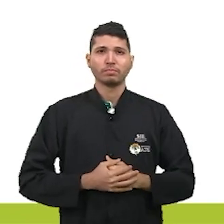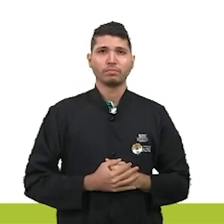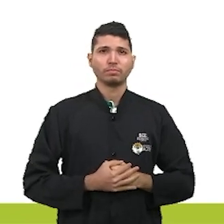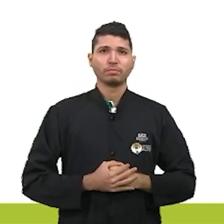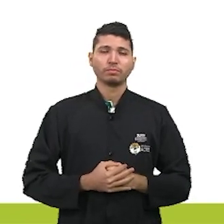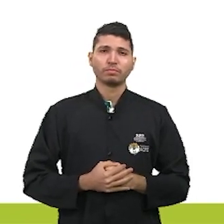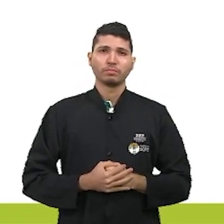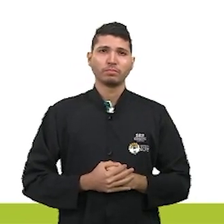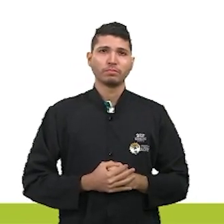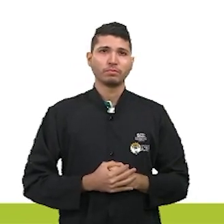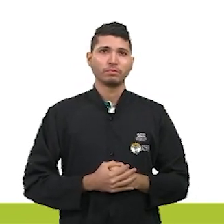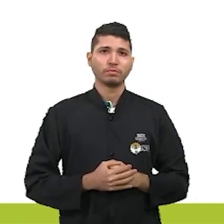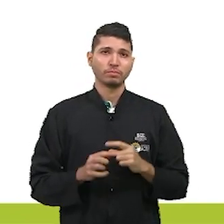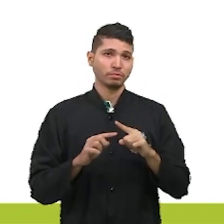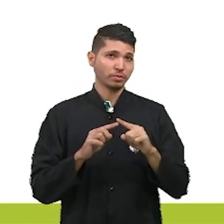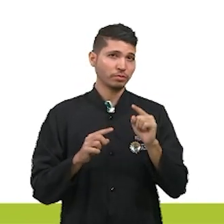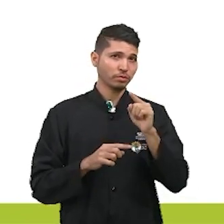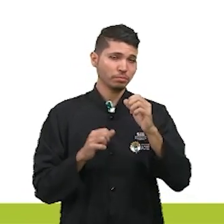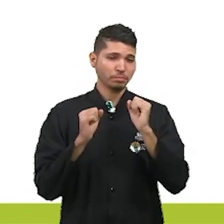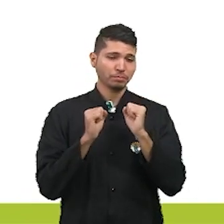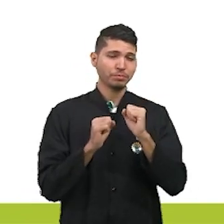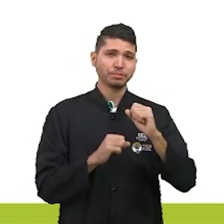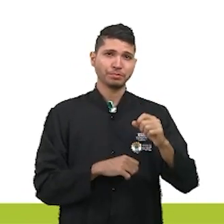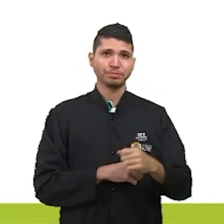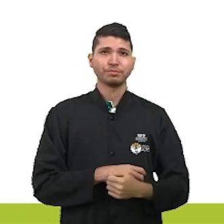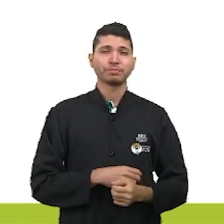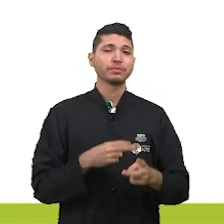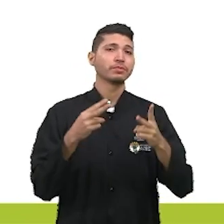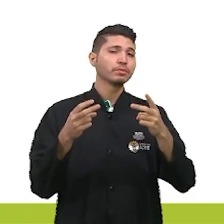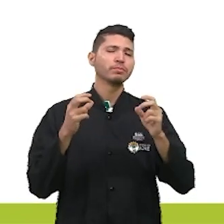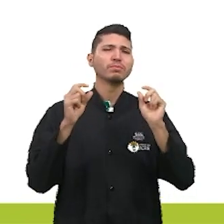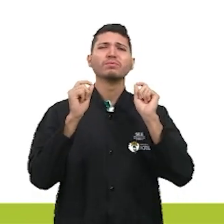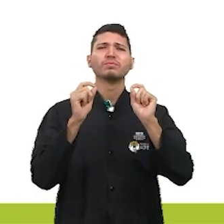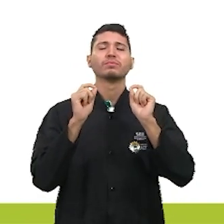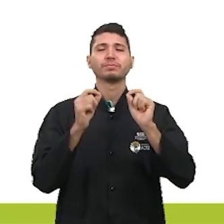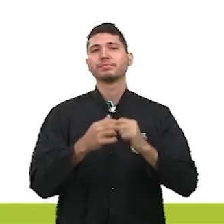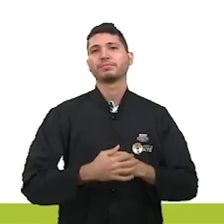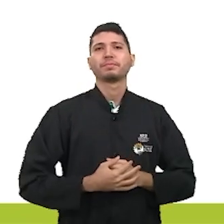Mas você pode perceber que, por exemplo,